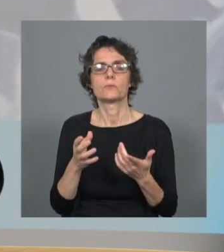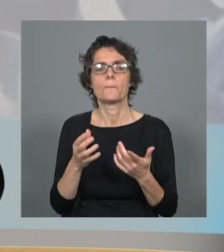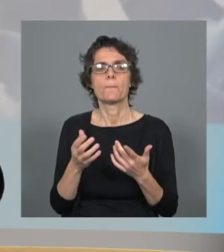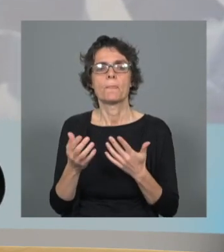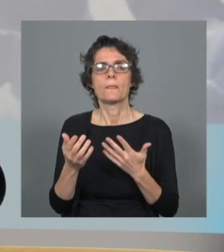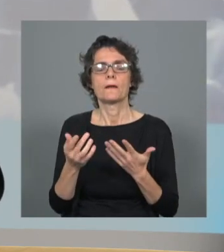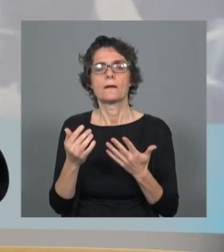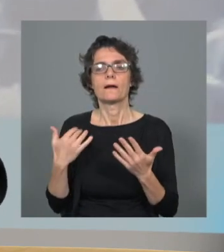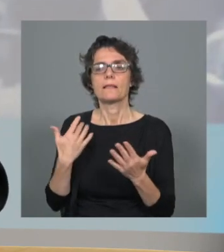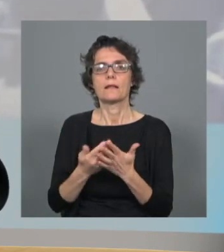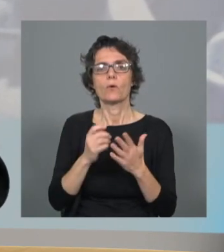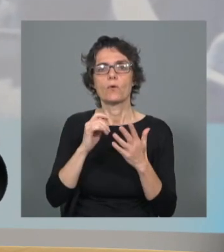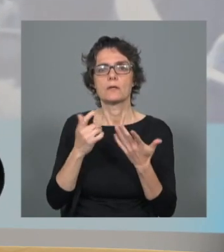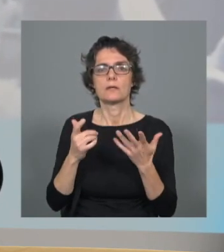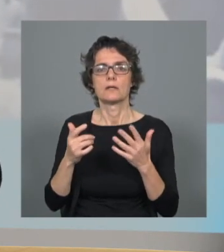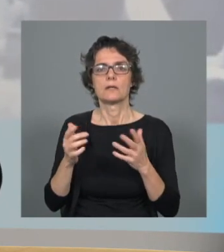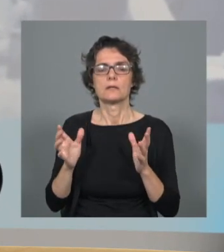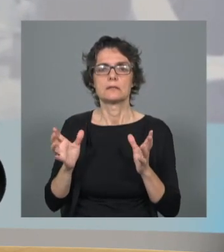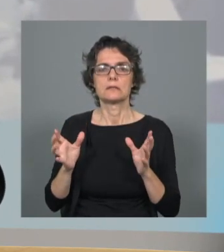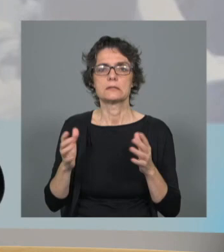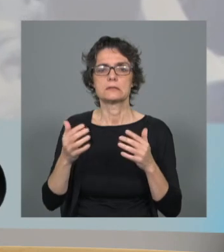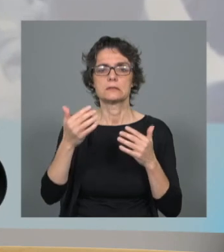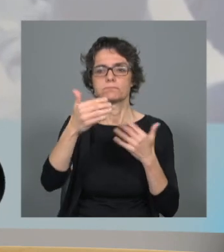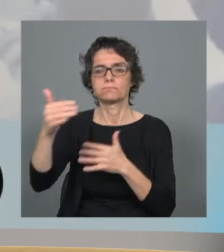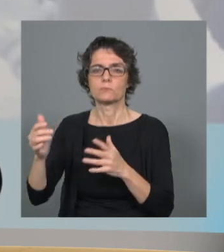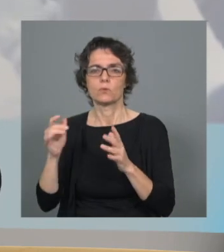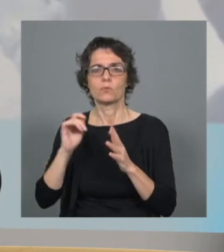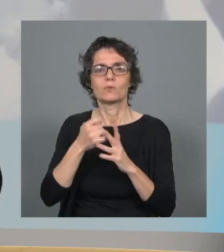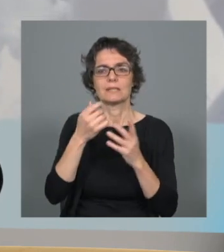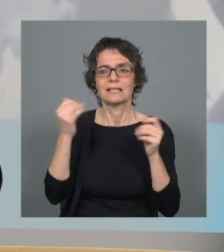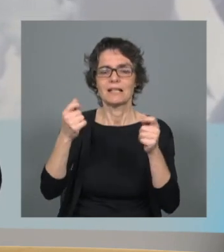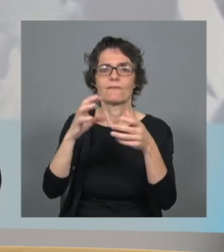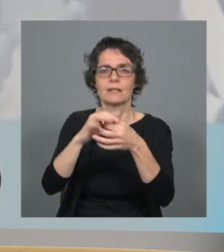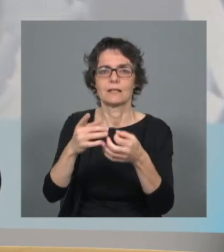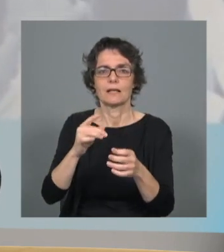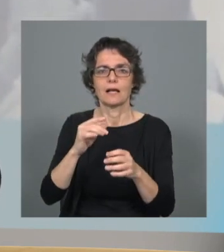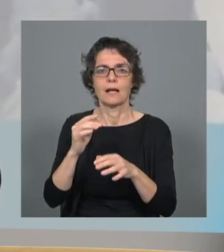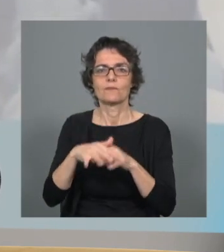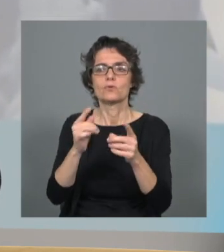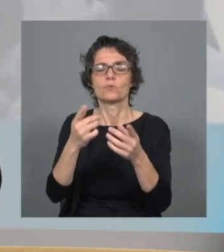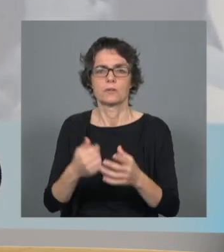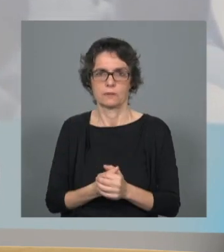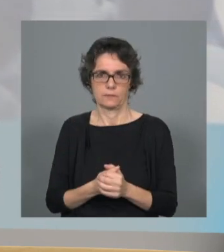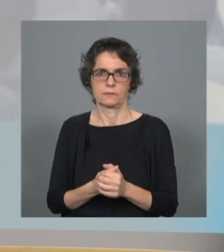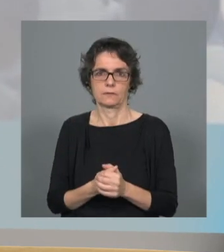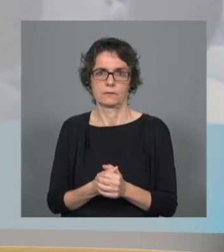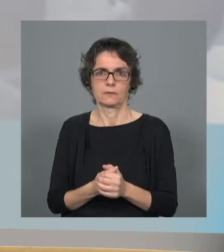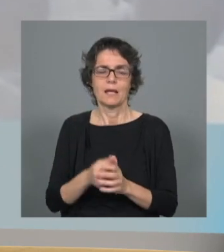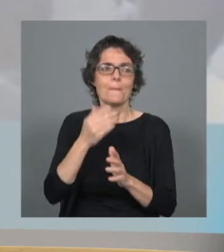também é muito importante para perceber que outro tipo de eventos é possível organizar,